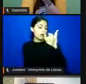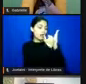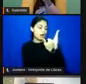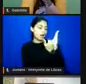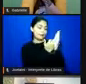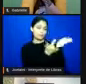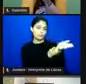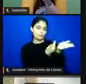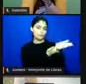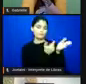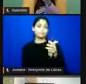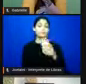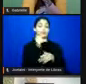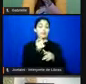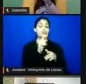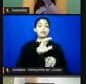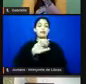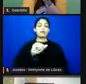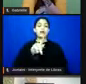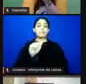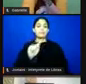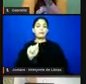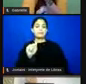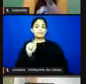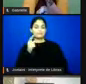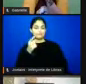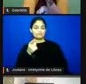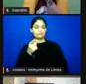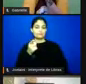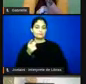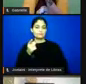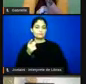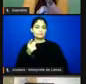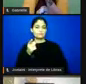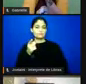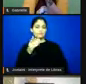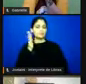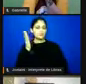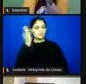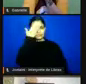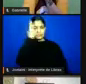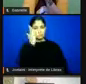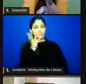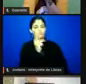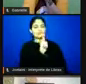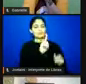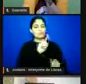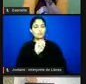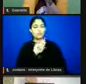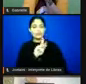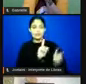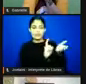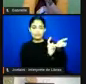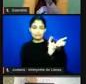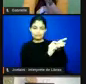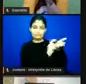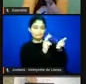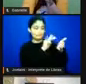Aqui é a capa dele. Eu creio que o livro já deve estar o link aí nos comentários, vocês podem acompanhar junto também.